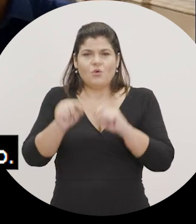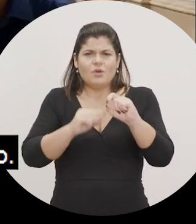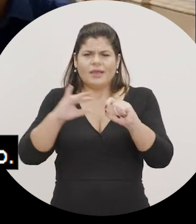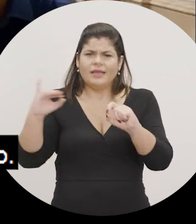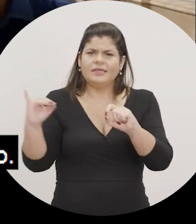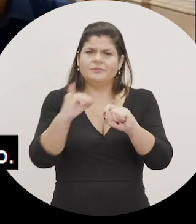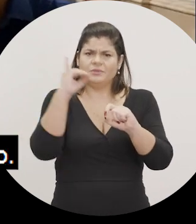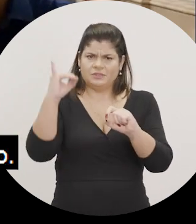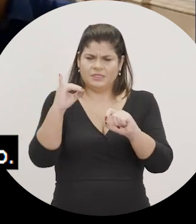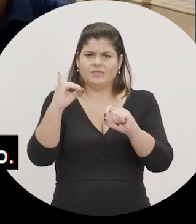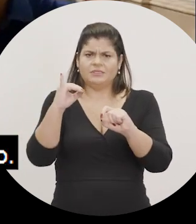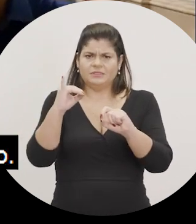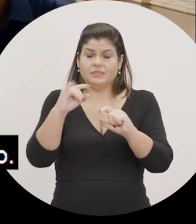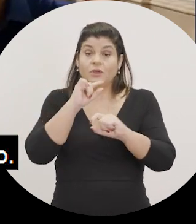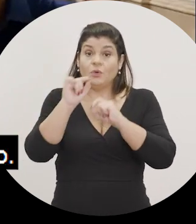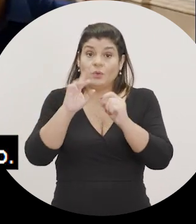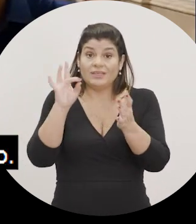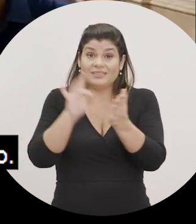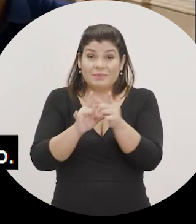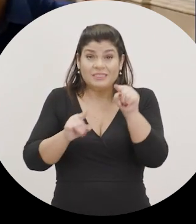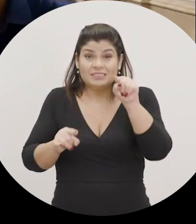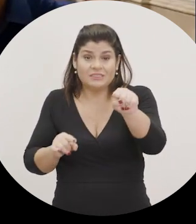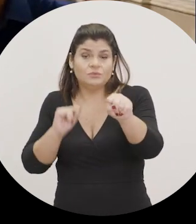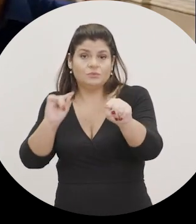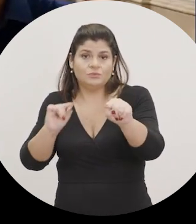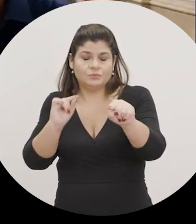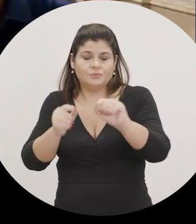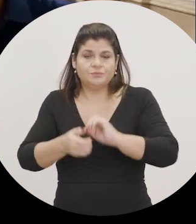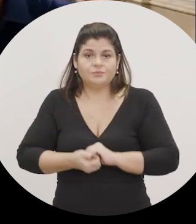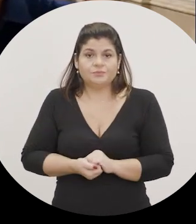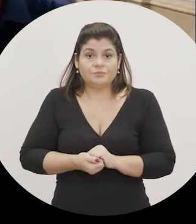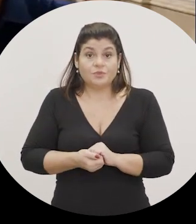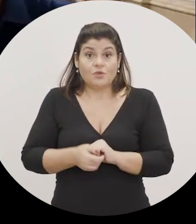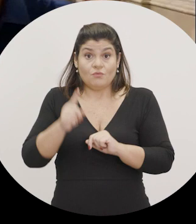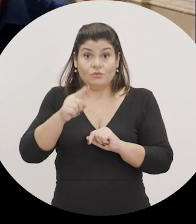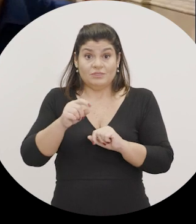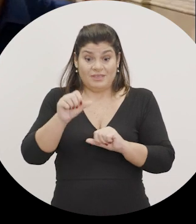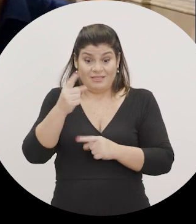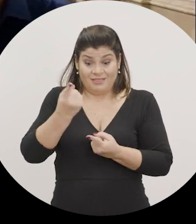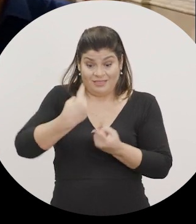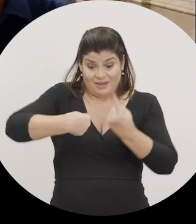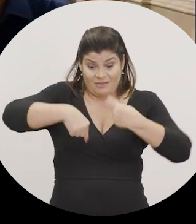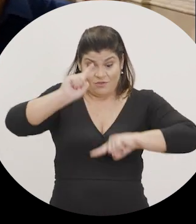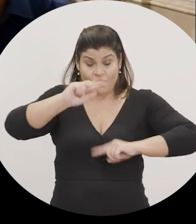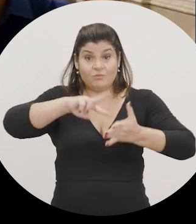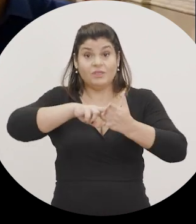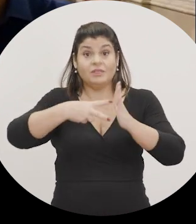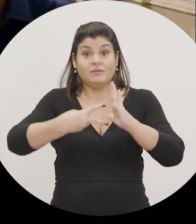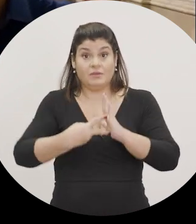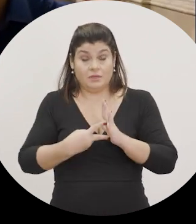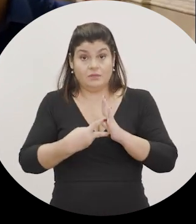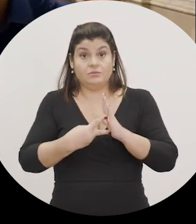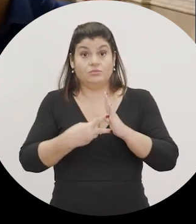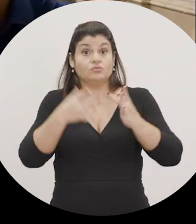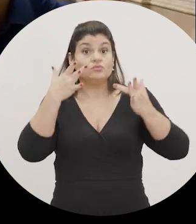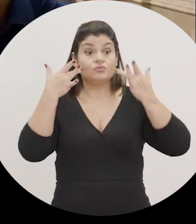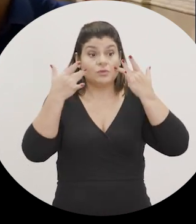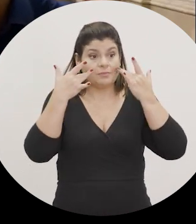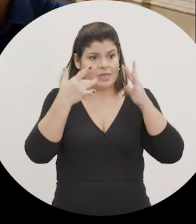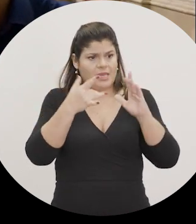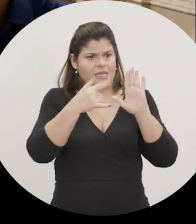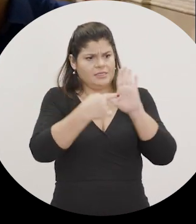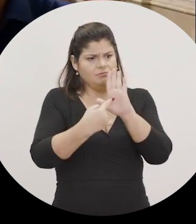a graça e a importância desse concerto está exatamente nisso, ou seja, você transforma o significado de uma